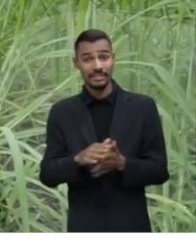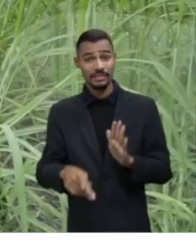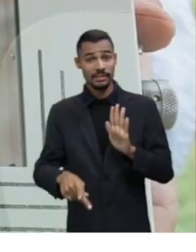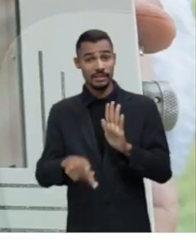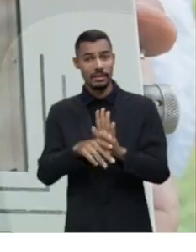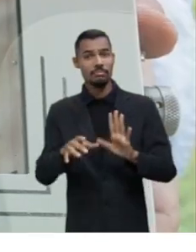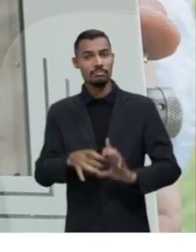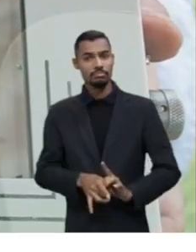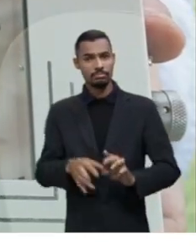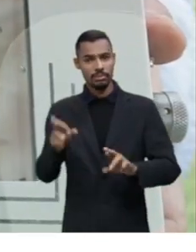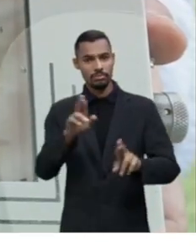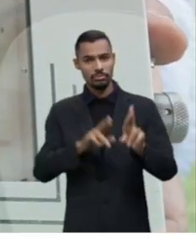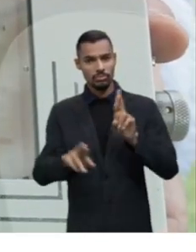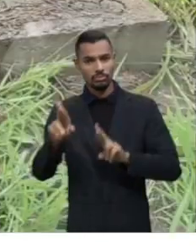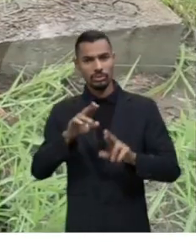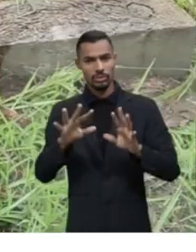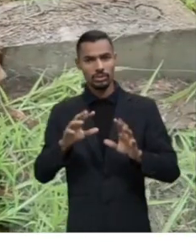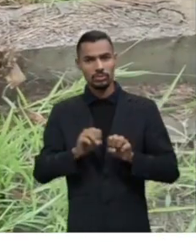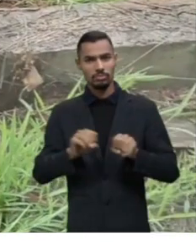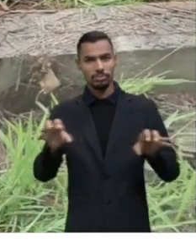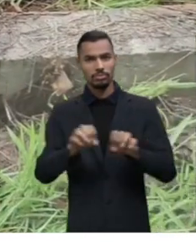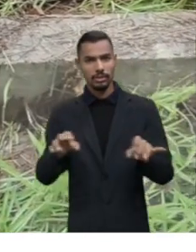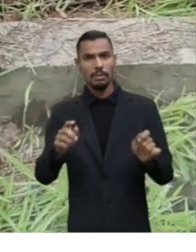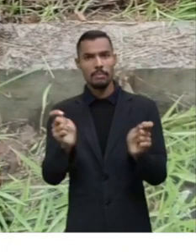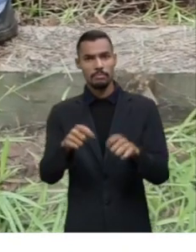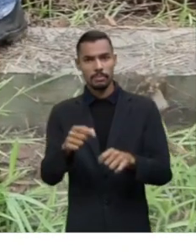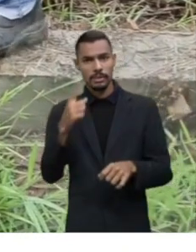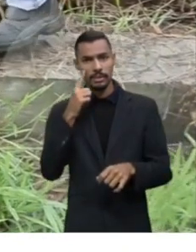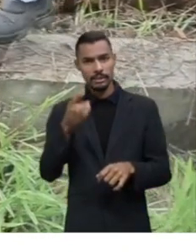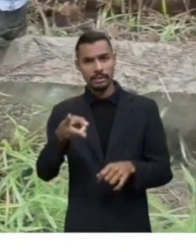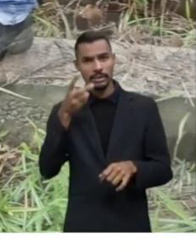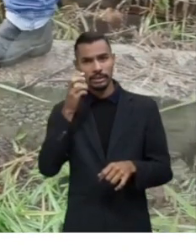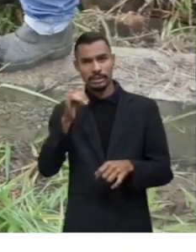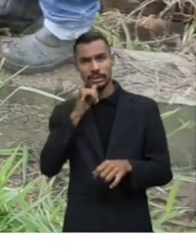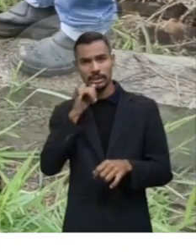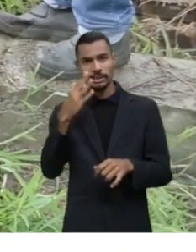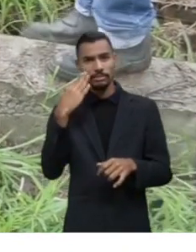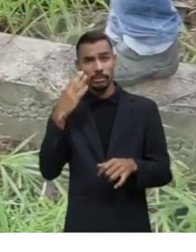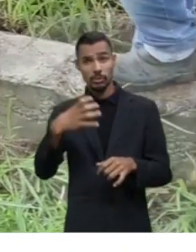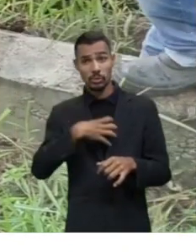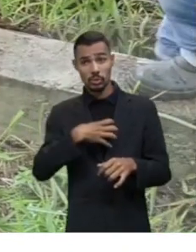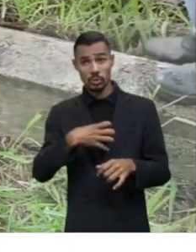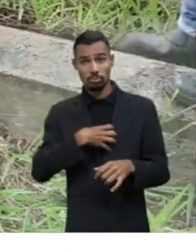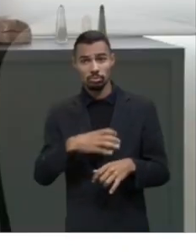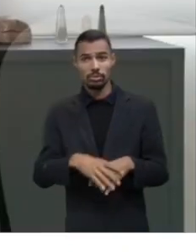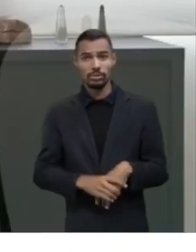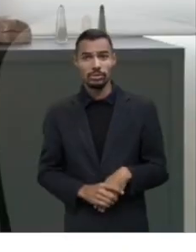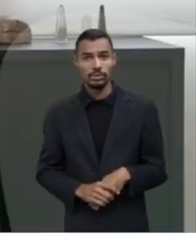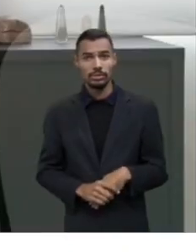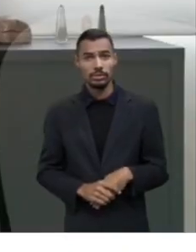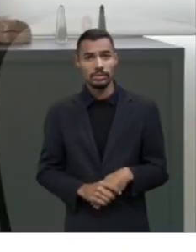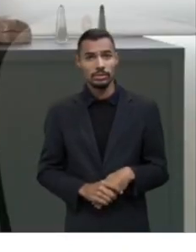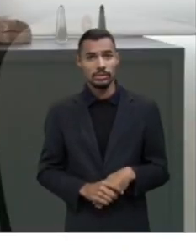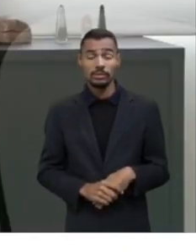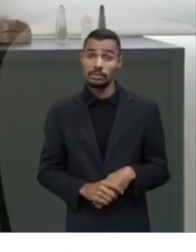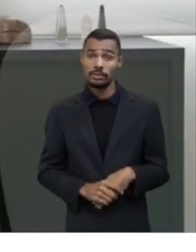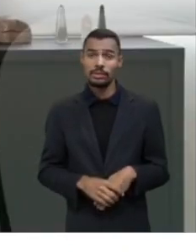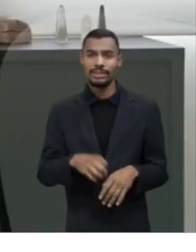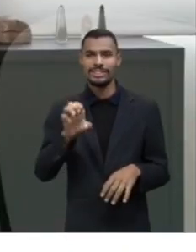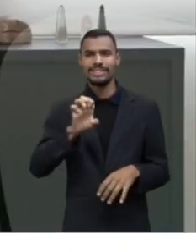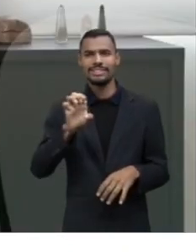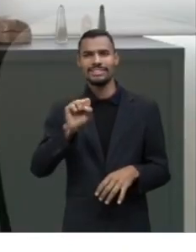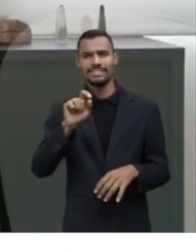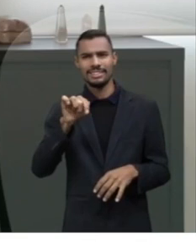mas permite analisar o sinal gerado. Isso possibilita, por exemplo, classificar os tipos de estacas. A gente classifica